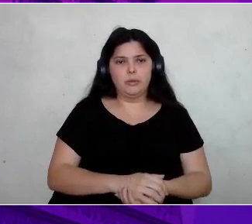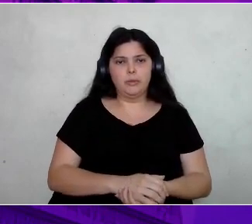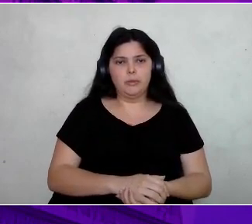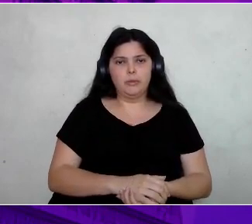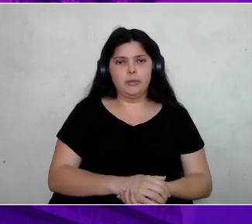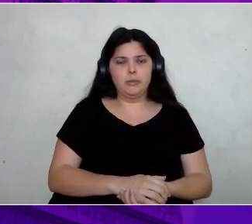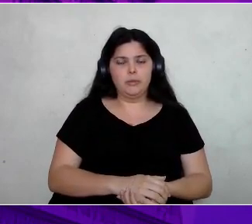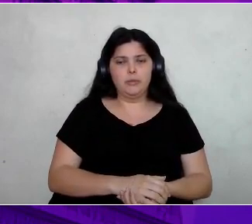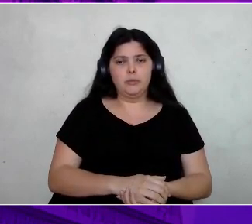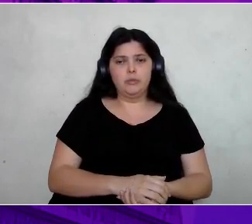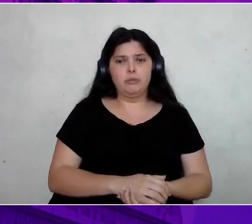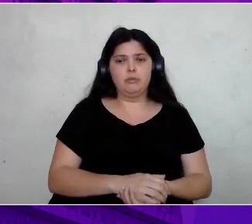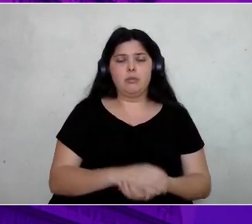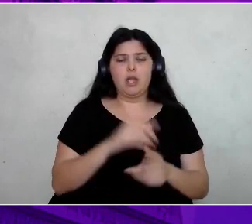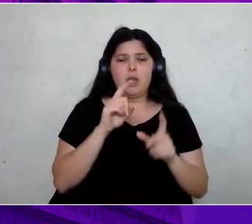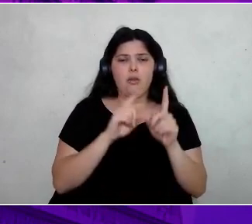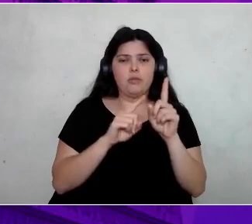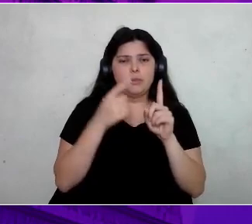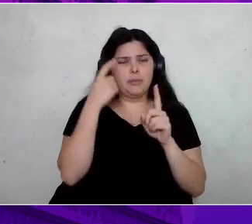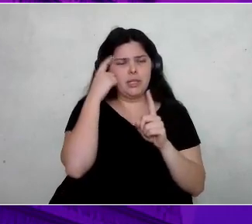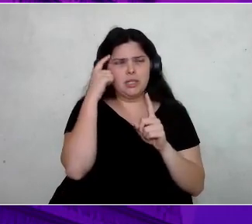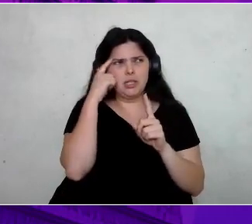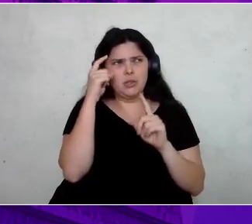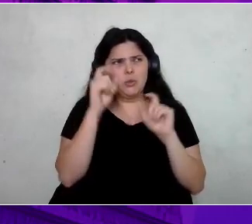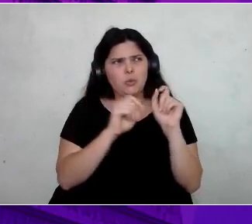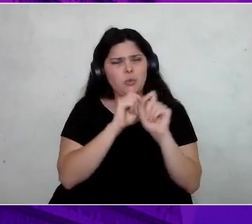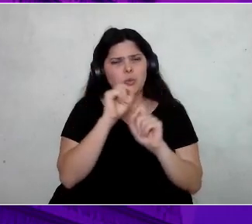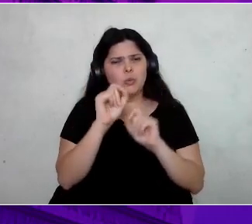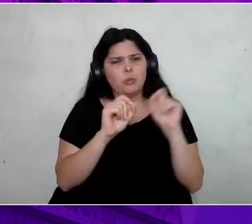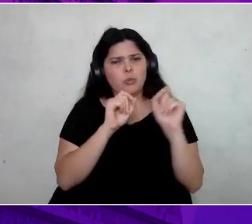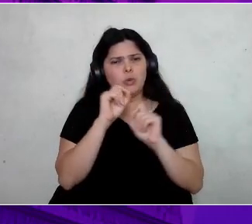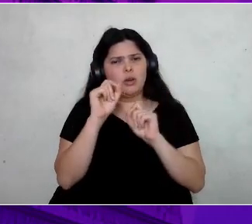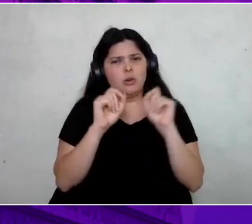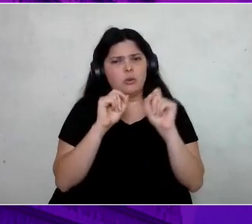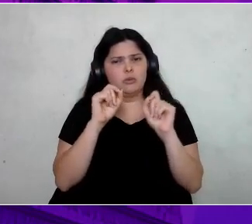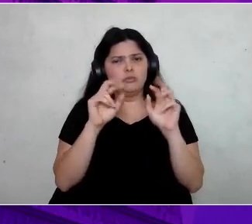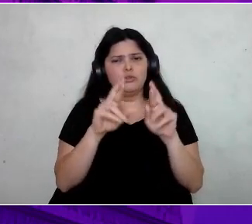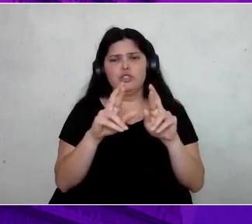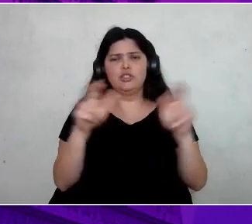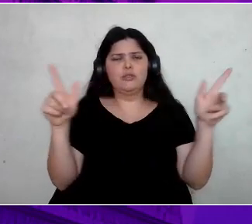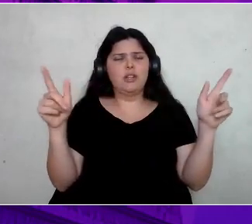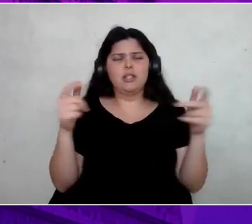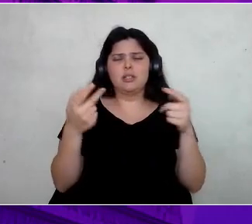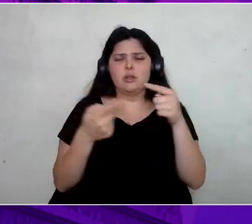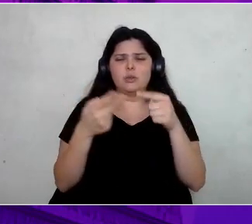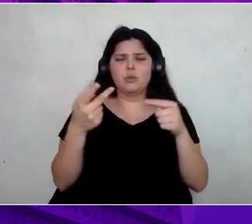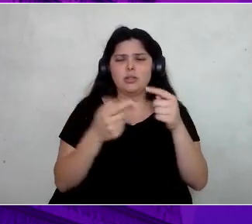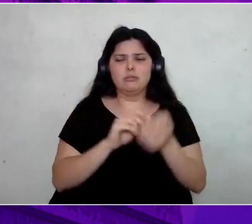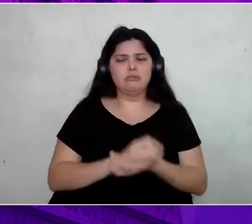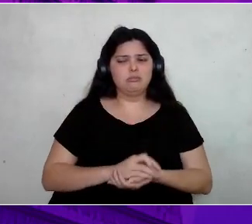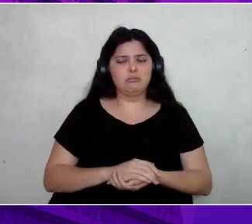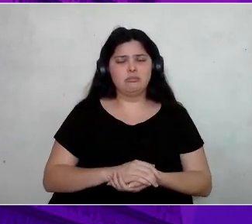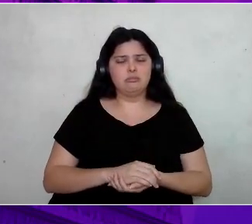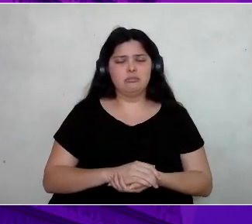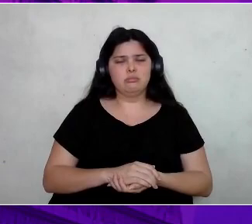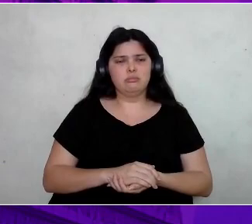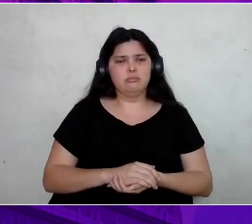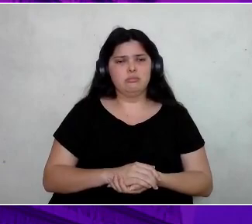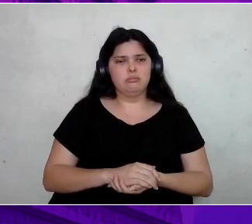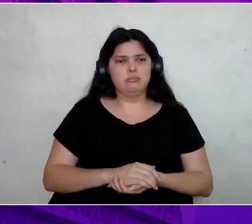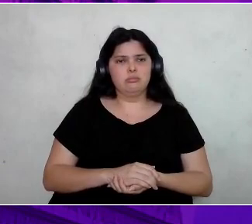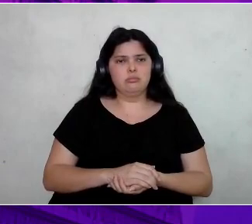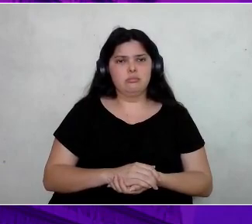Pode ser que alguns de vocês estejam pensando, mas qual é a diferença entre os dois? Se eu